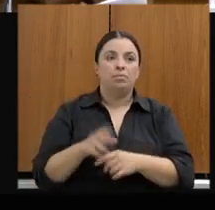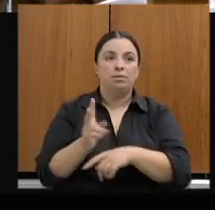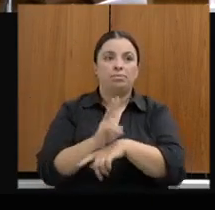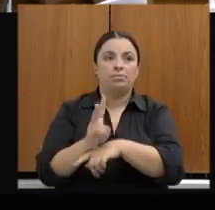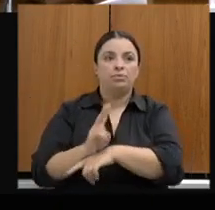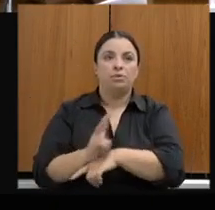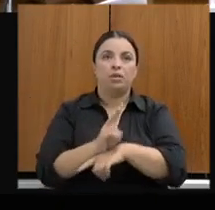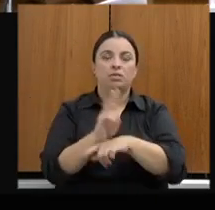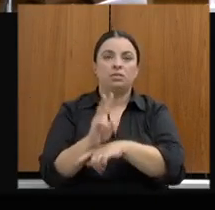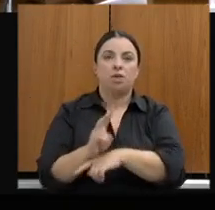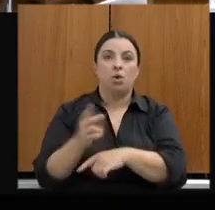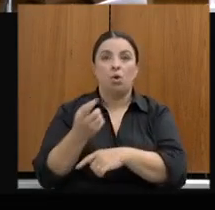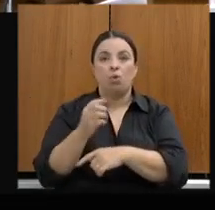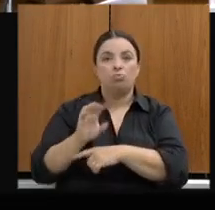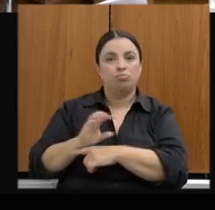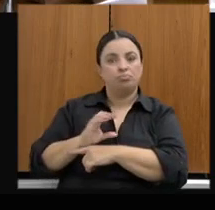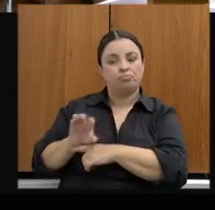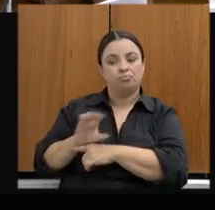recebemos